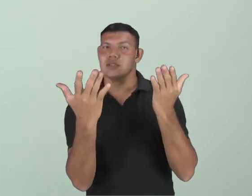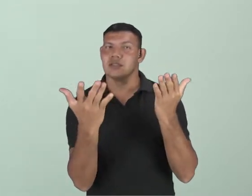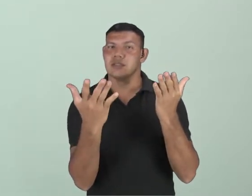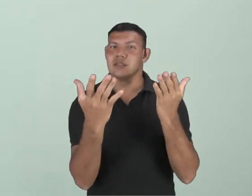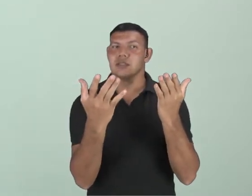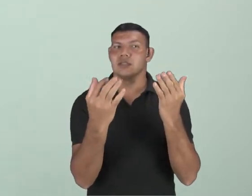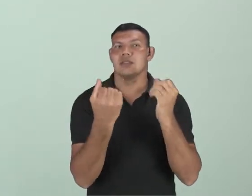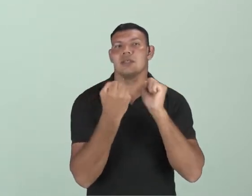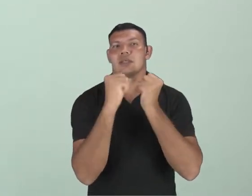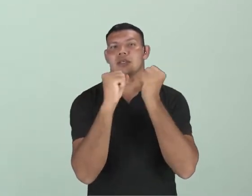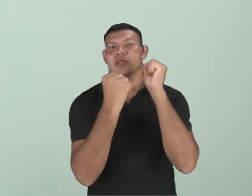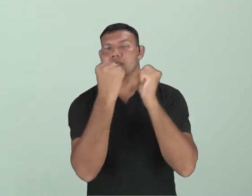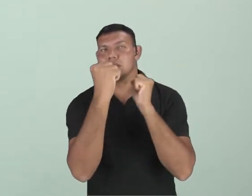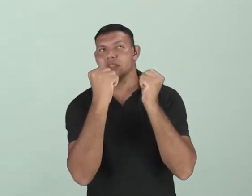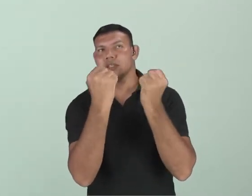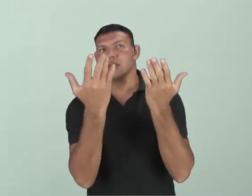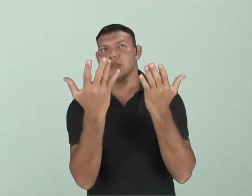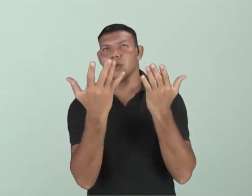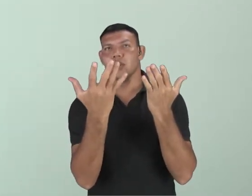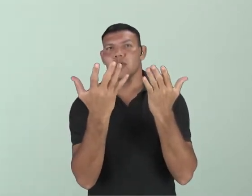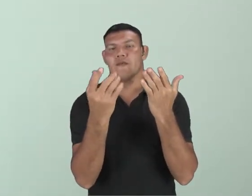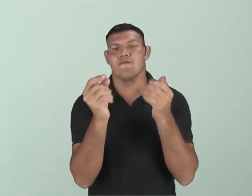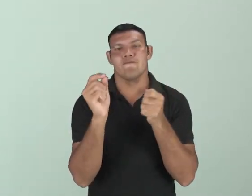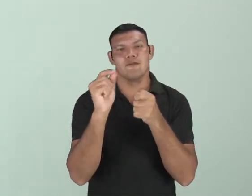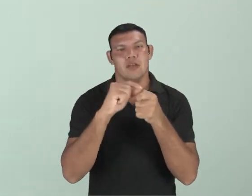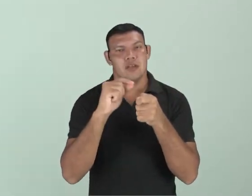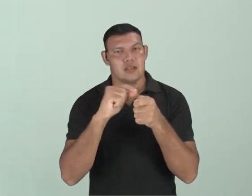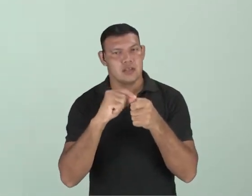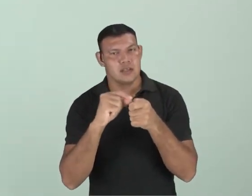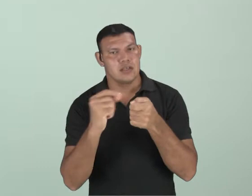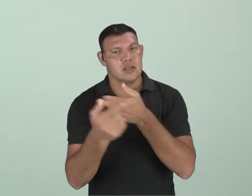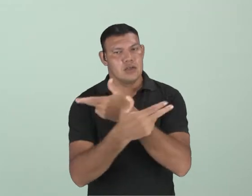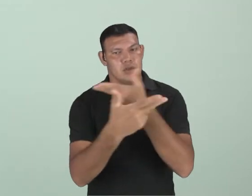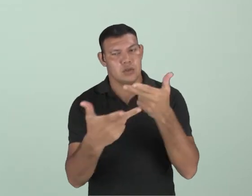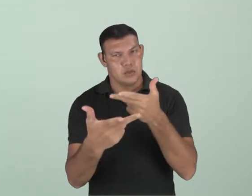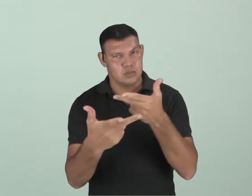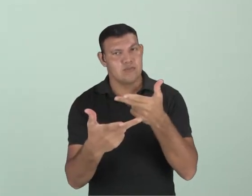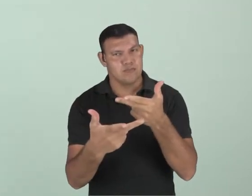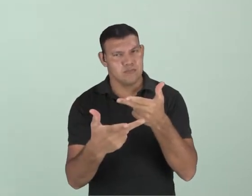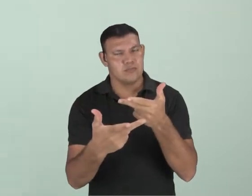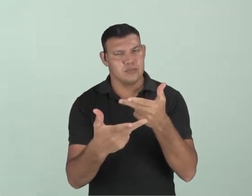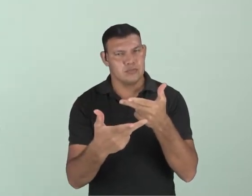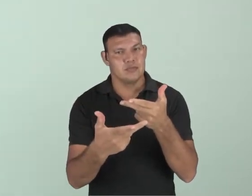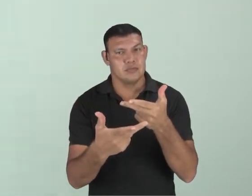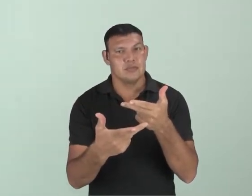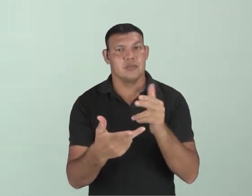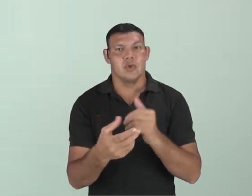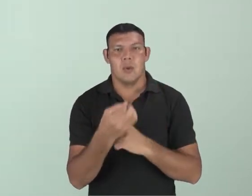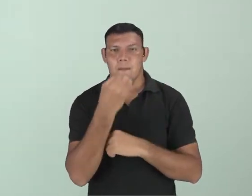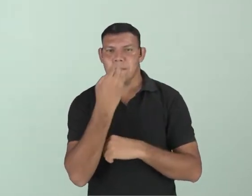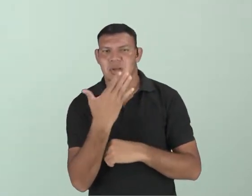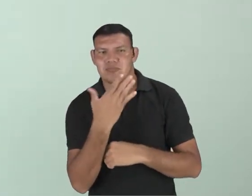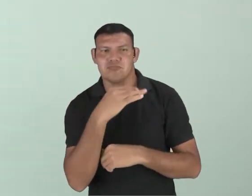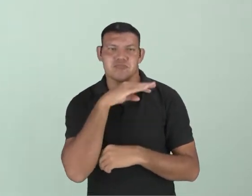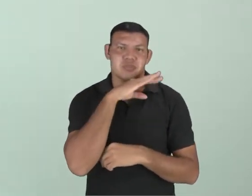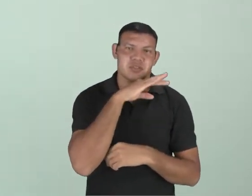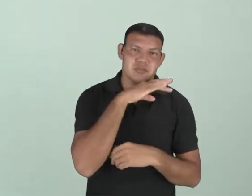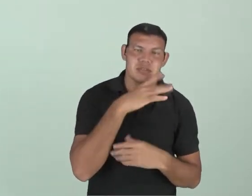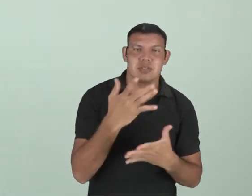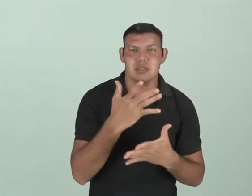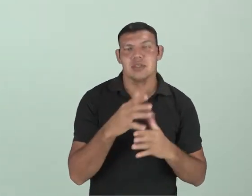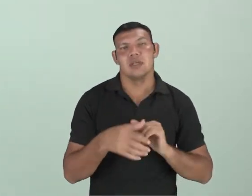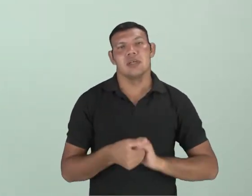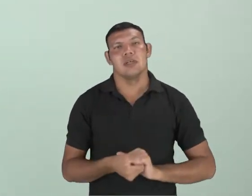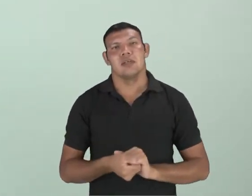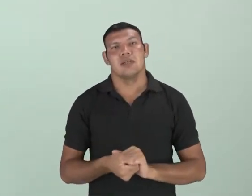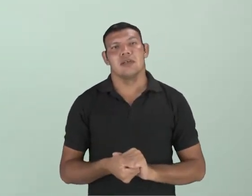tanto indústria que vai fabricar produtos duráveis e produtos não duráveis. Aí, quando nós falamos de indústria